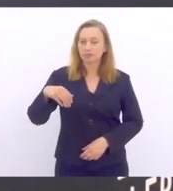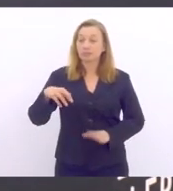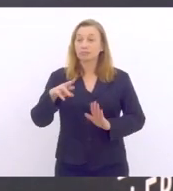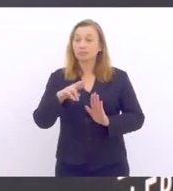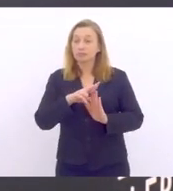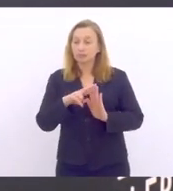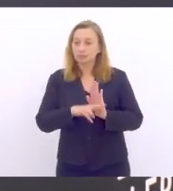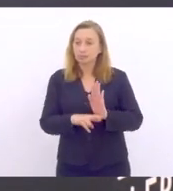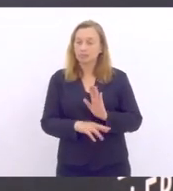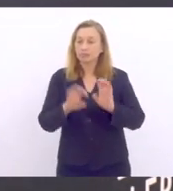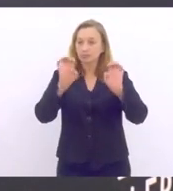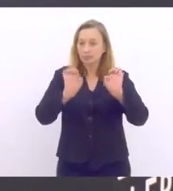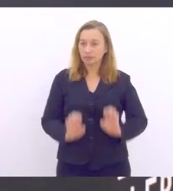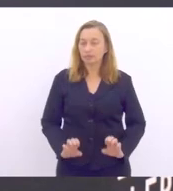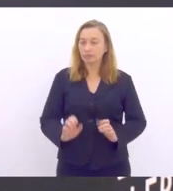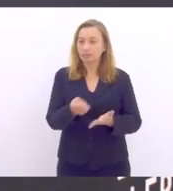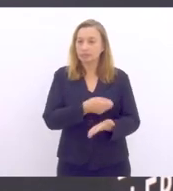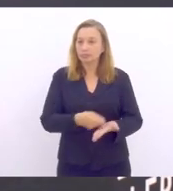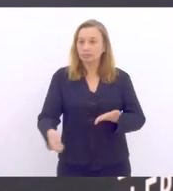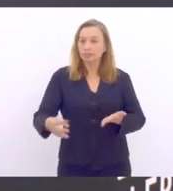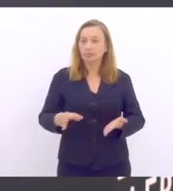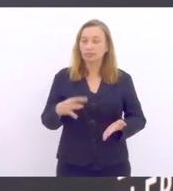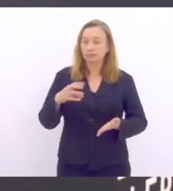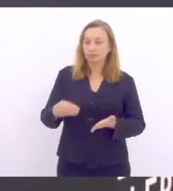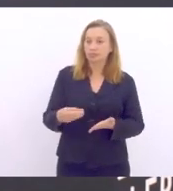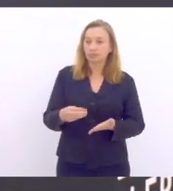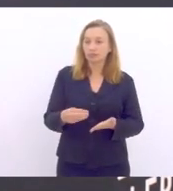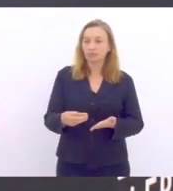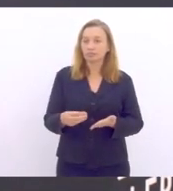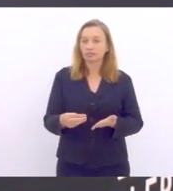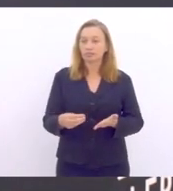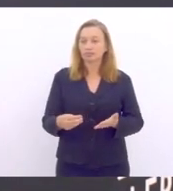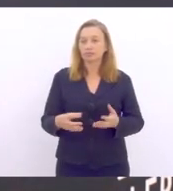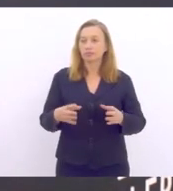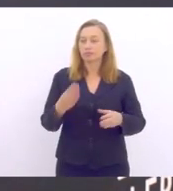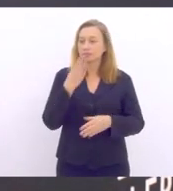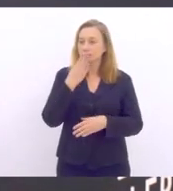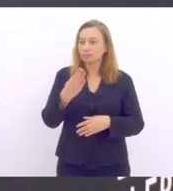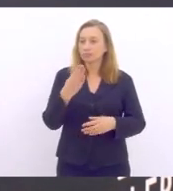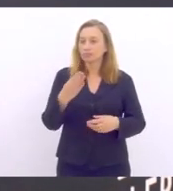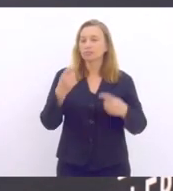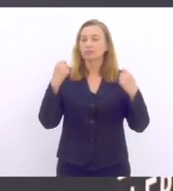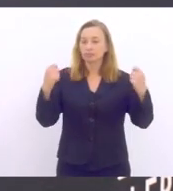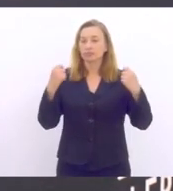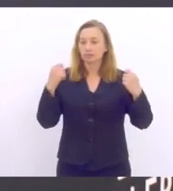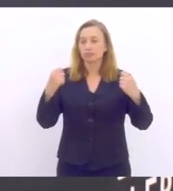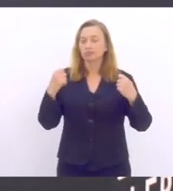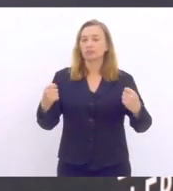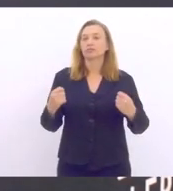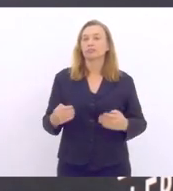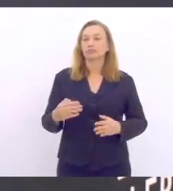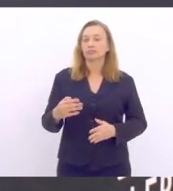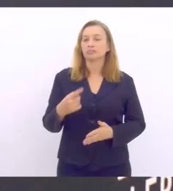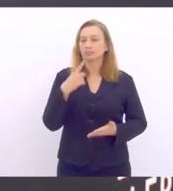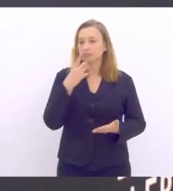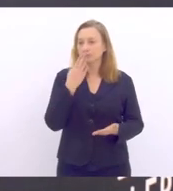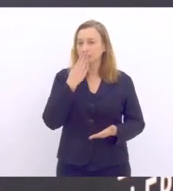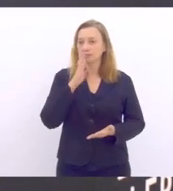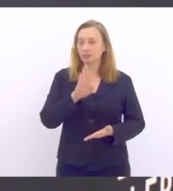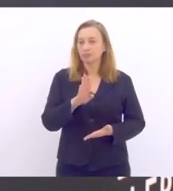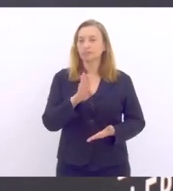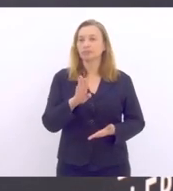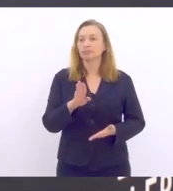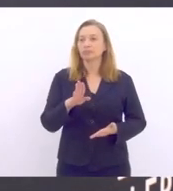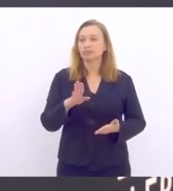ética assinado por todas as suas torcidas organizadas, que se comprometem a fazer valer as boas